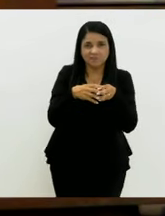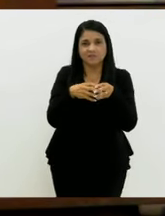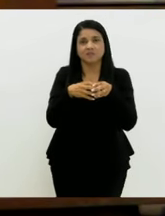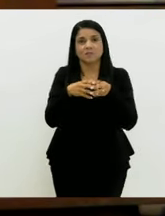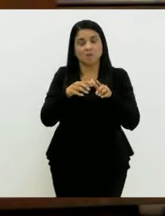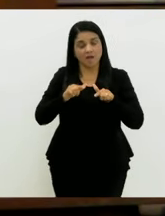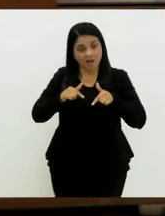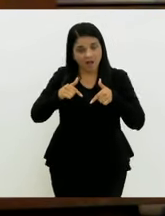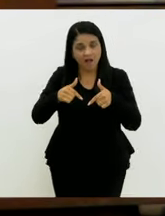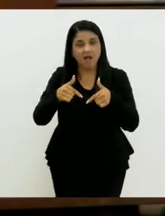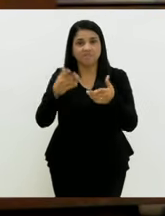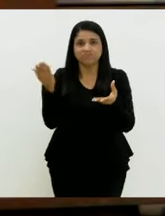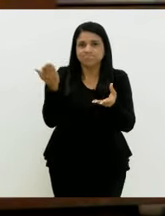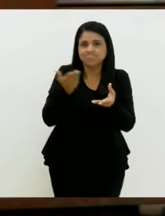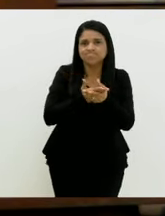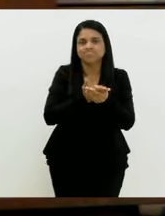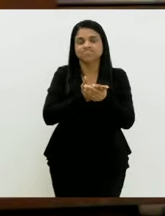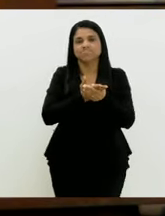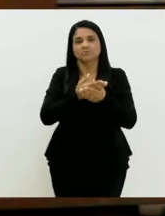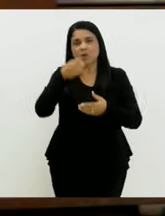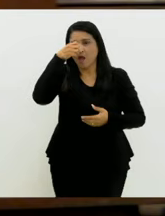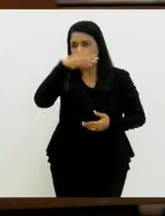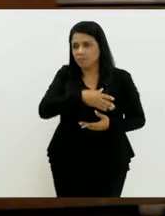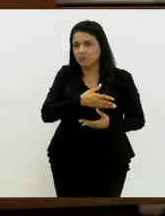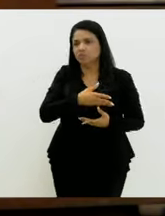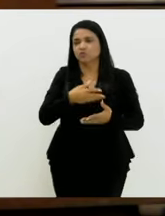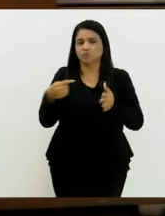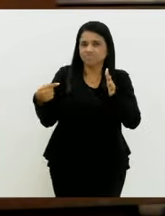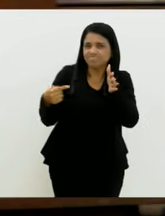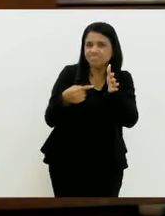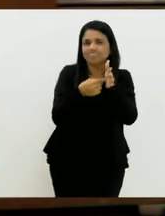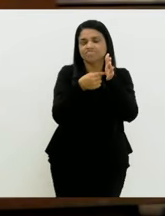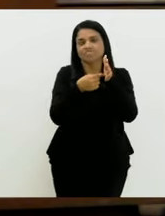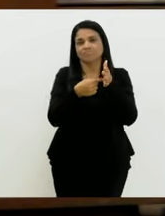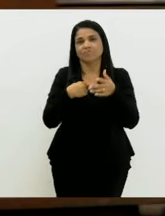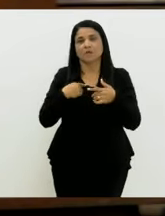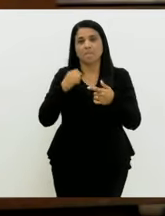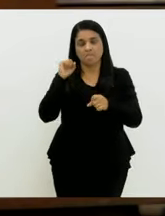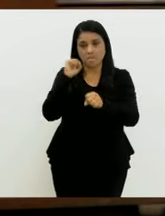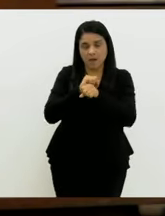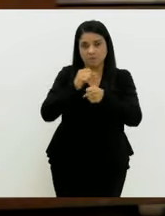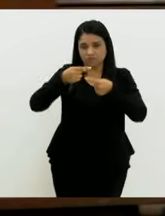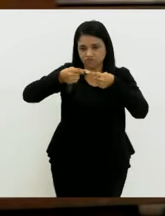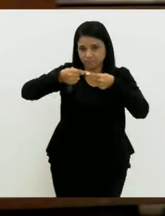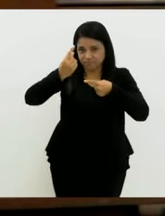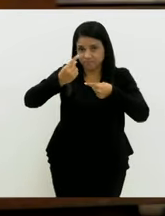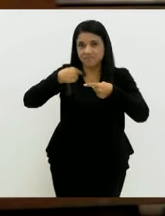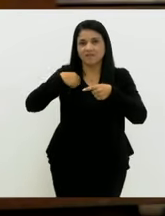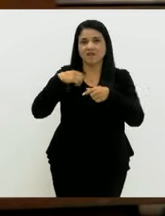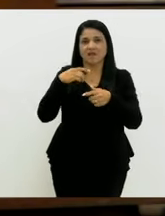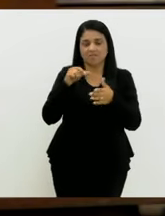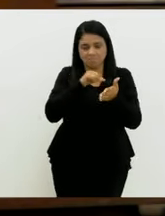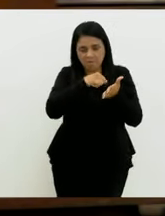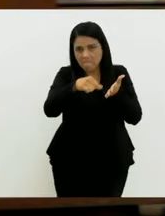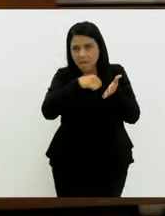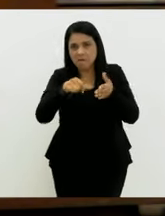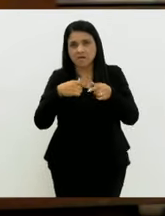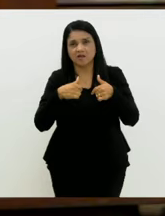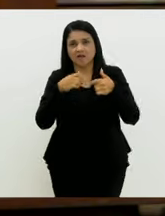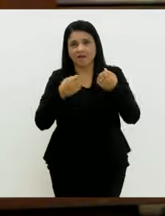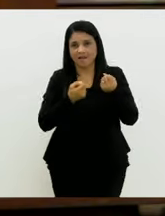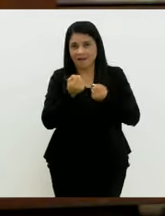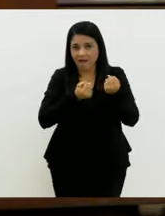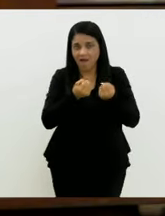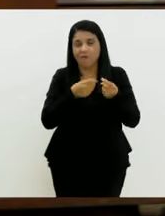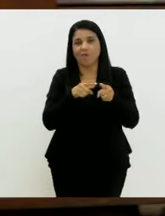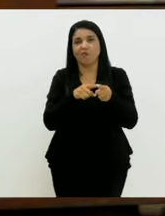de denúncia sobre os abusos da Concer. Paramos em frente ao pedágio, adesivamos carros, entregamos panfletos, pedimos